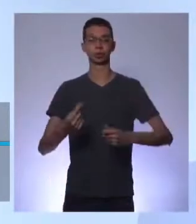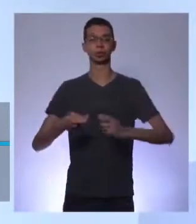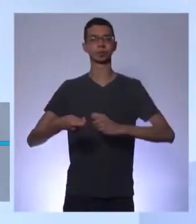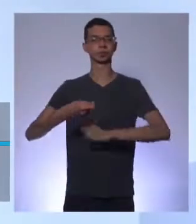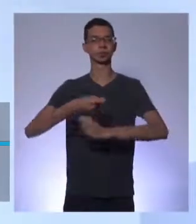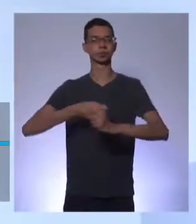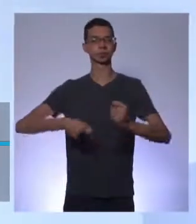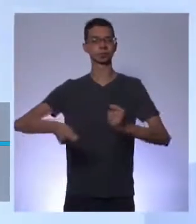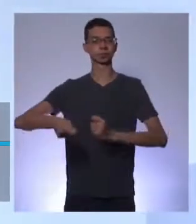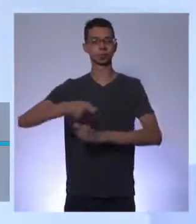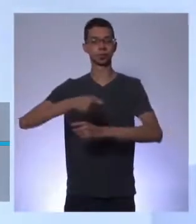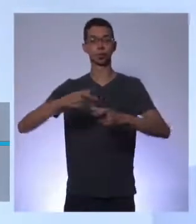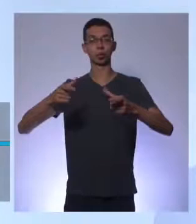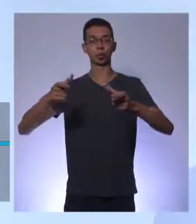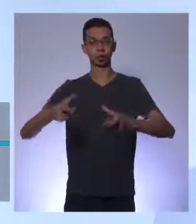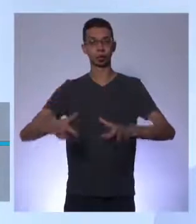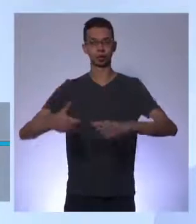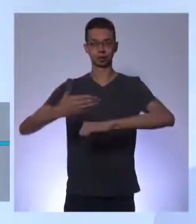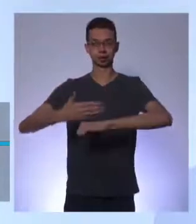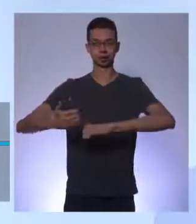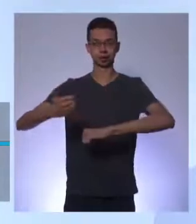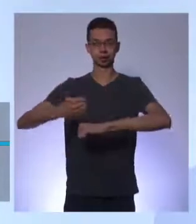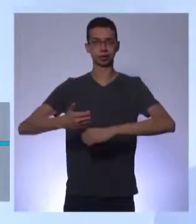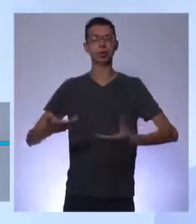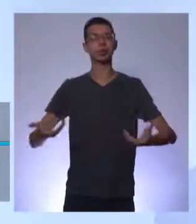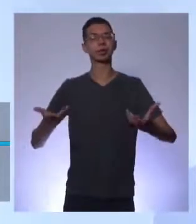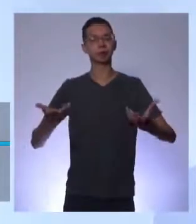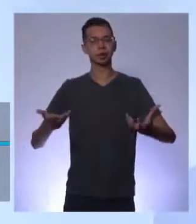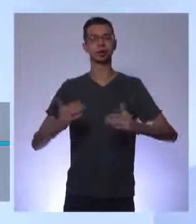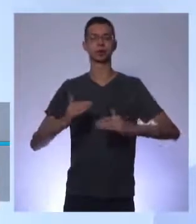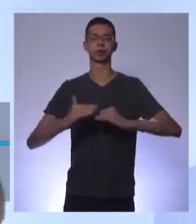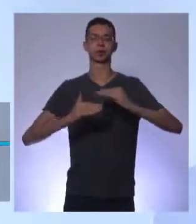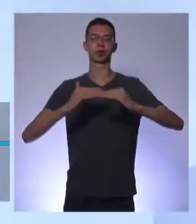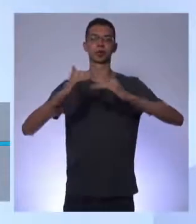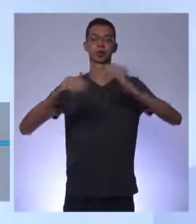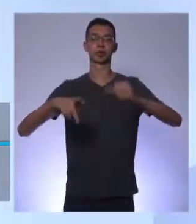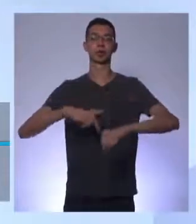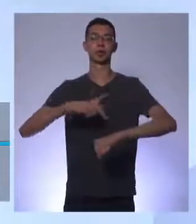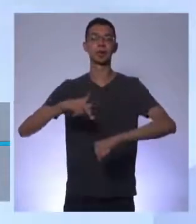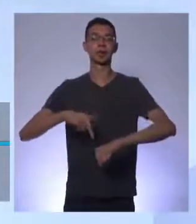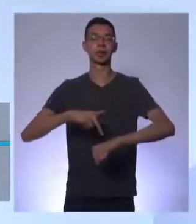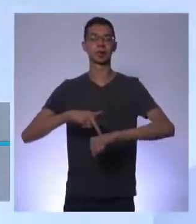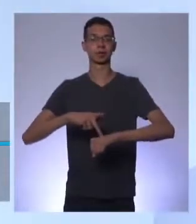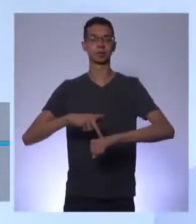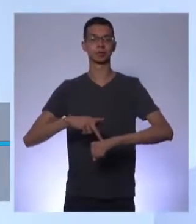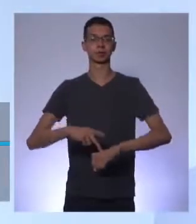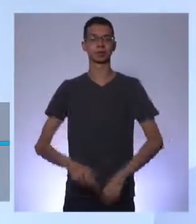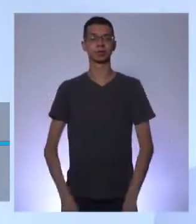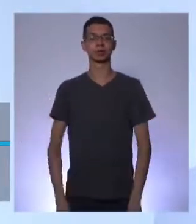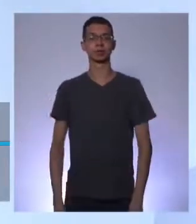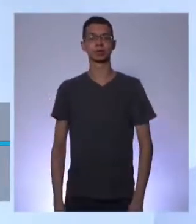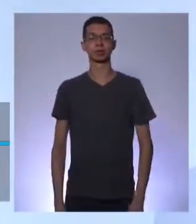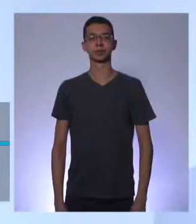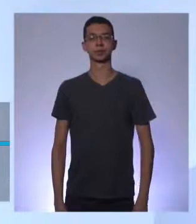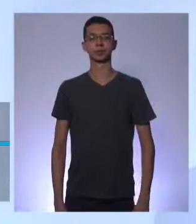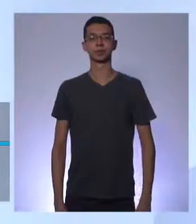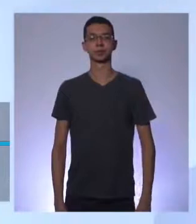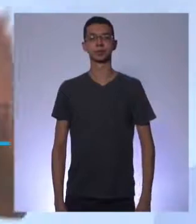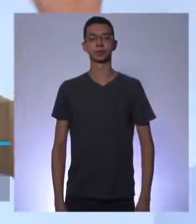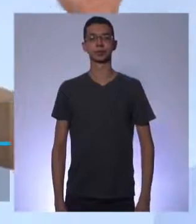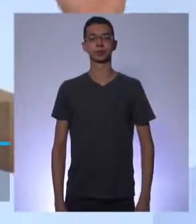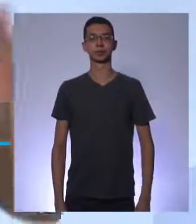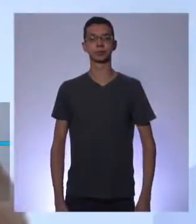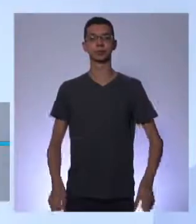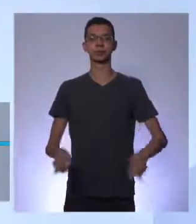colônia pudesse servir aí para o crescimento, né, do país, né, e, claro,